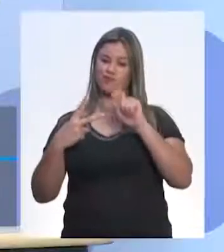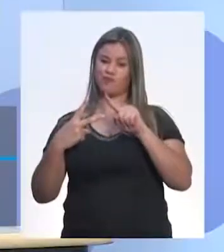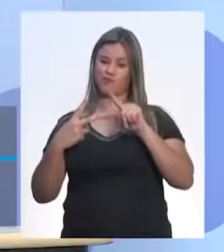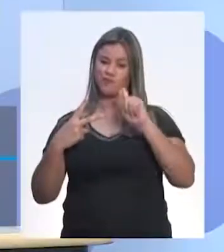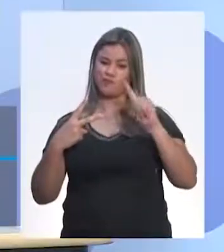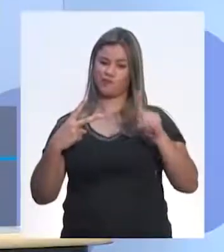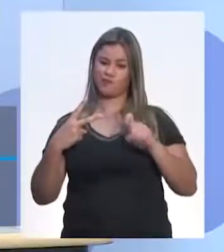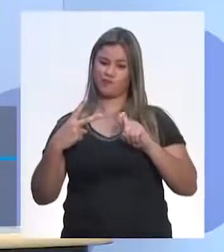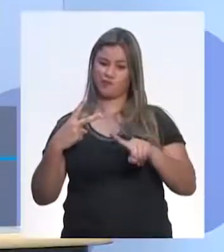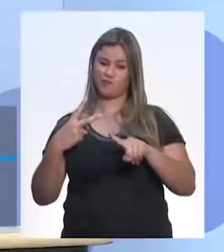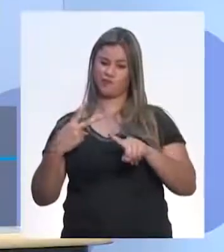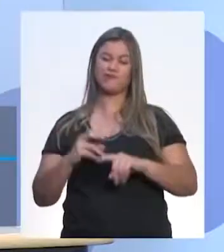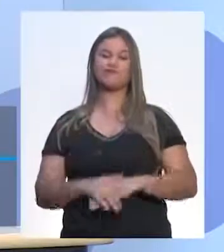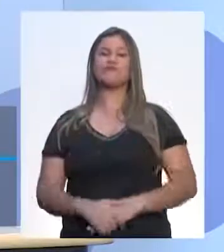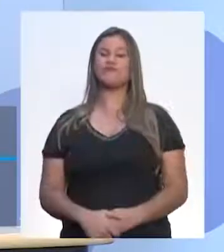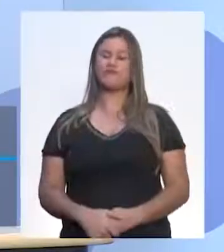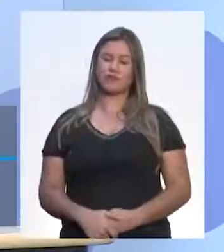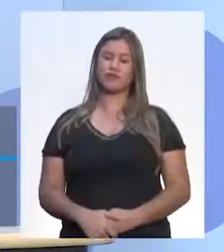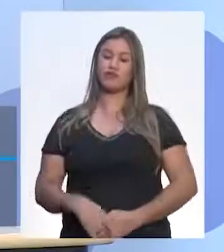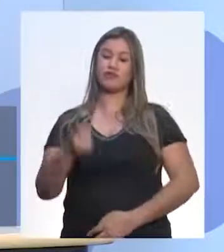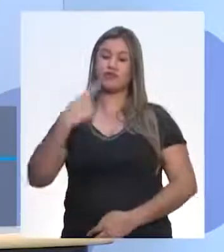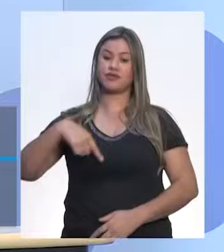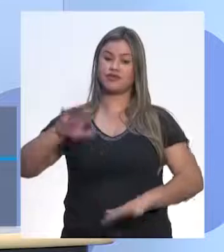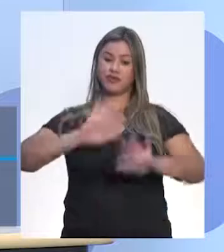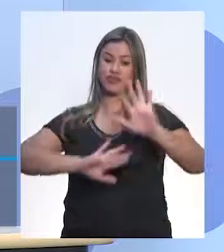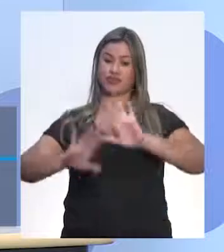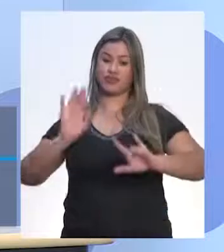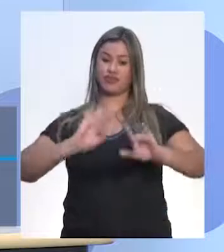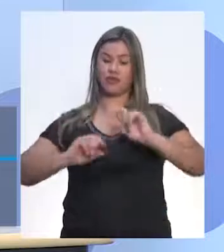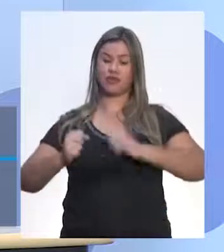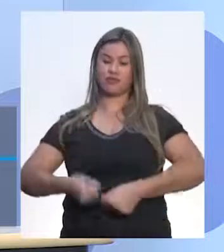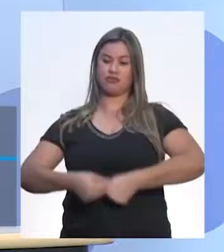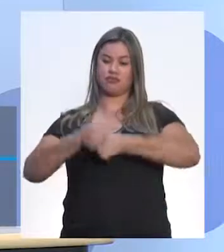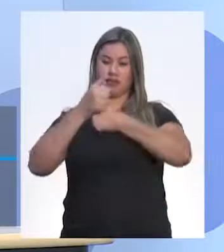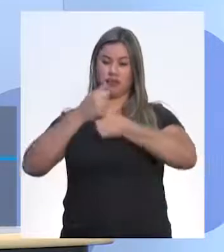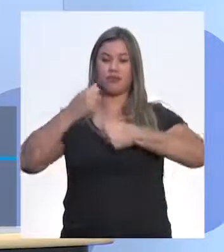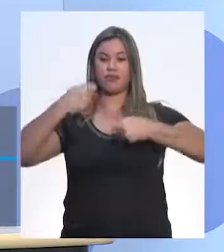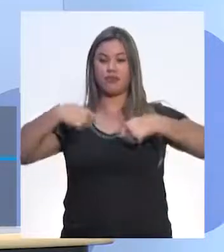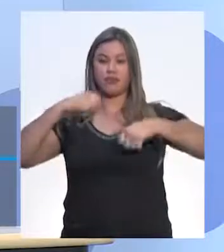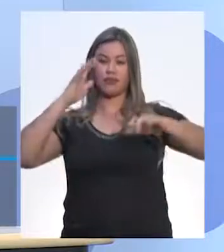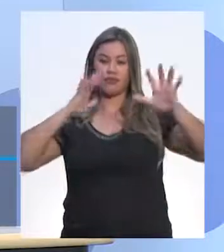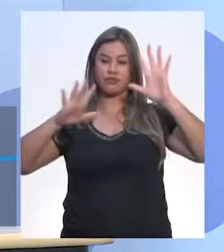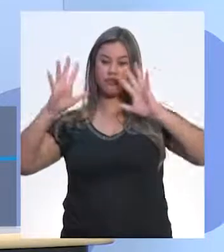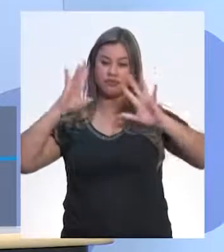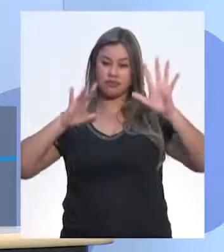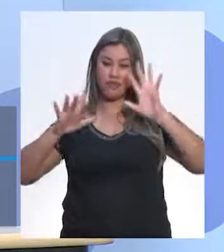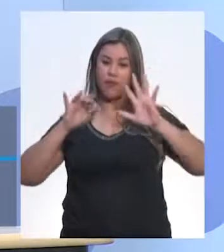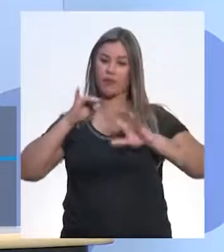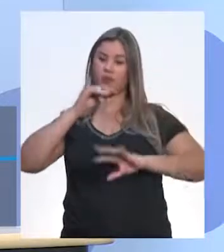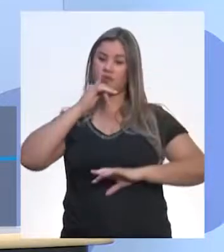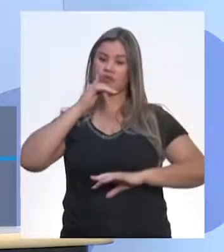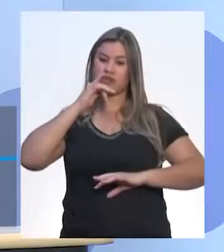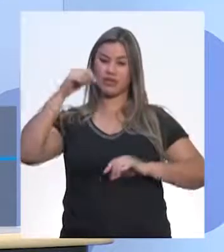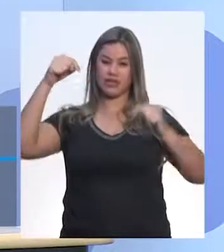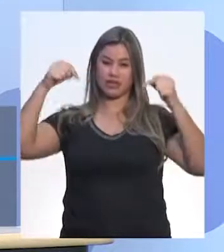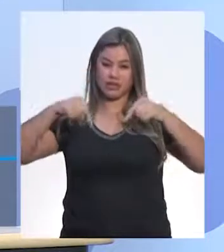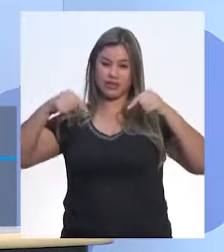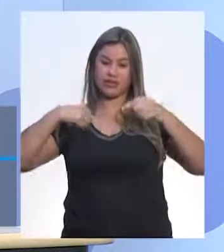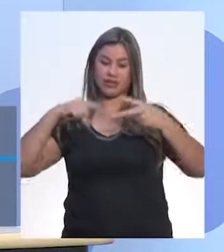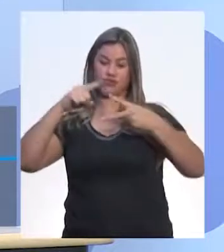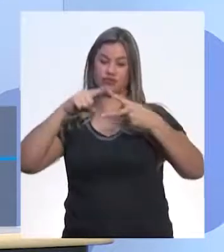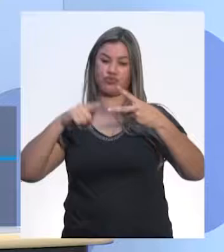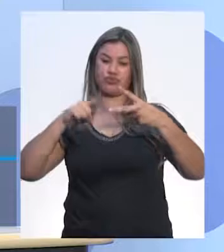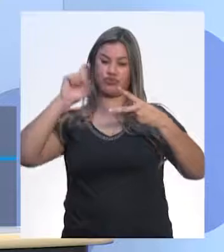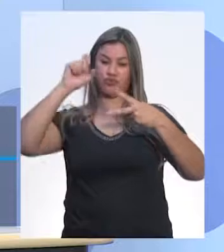cuidado, né, que nessas equações, nessas expressões, tem que pensar no seguinte, ali no caso são duas incógnitas,